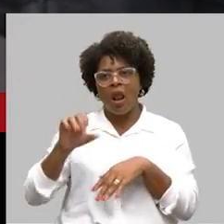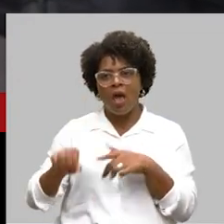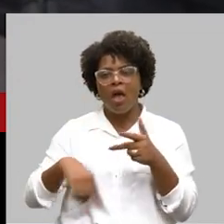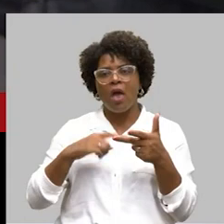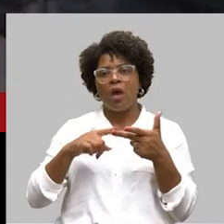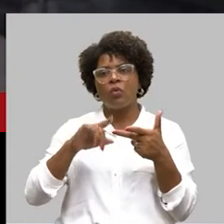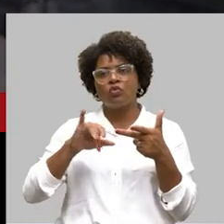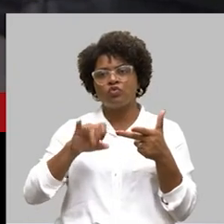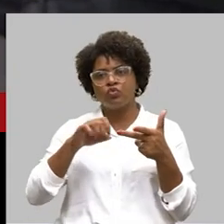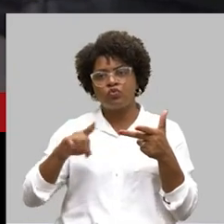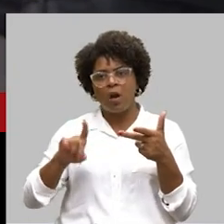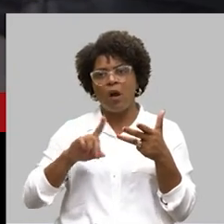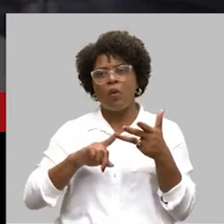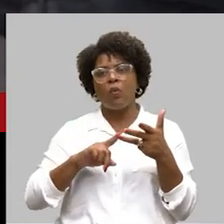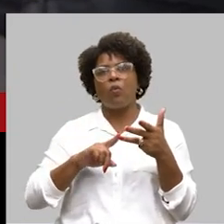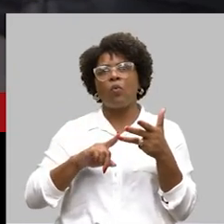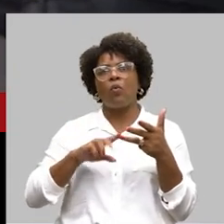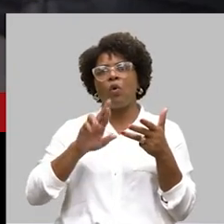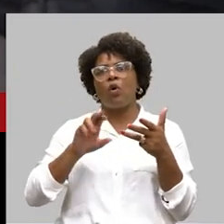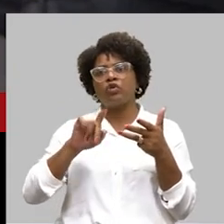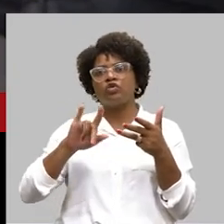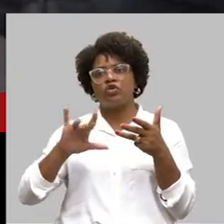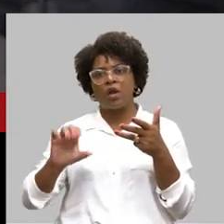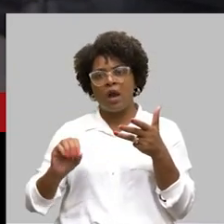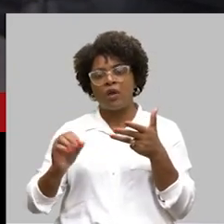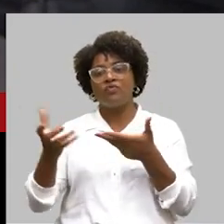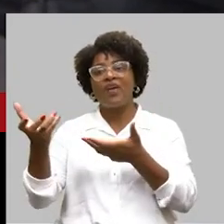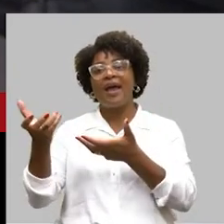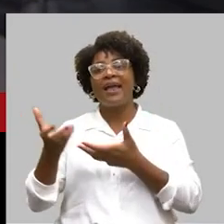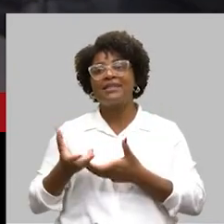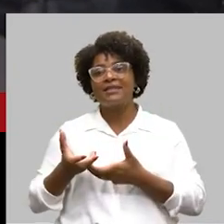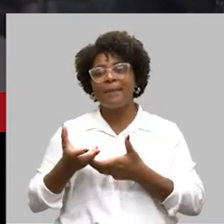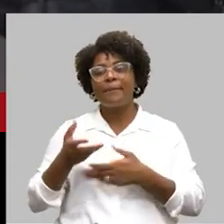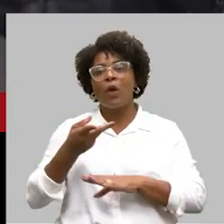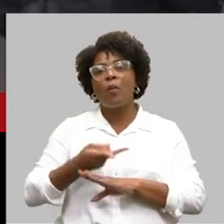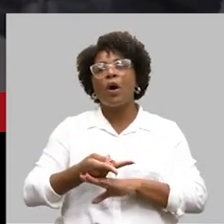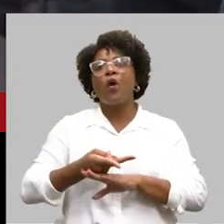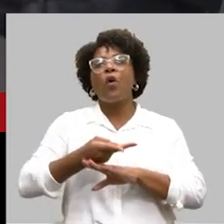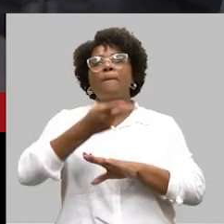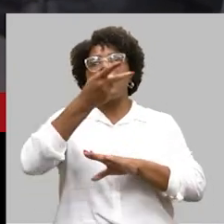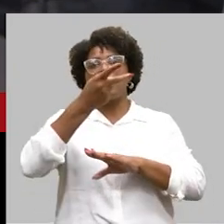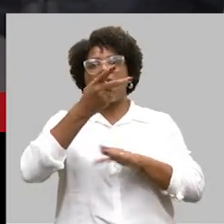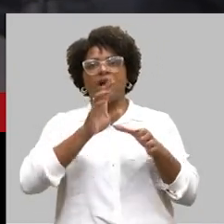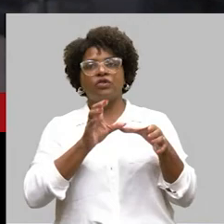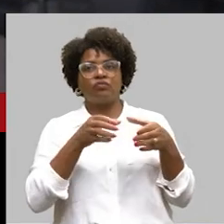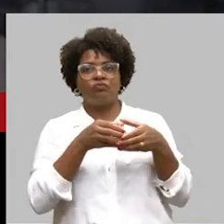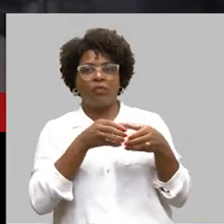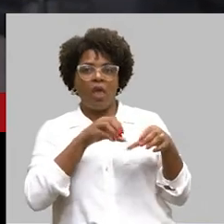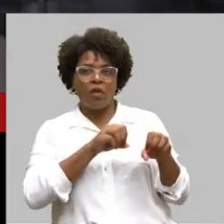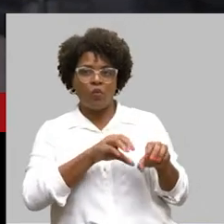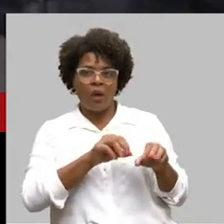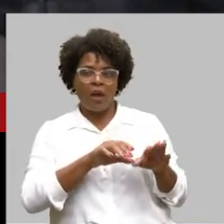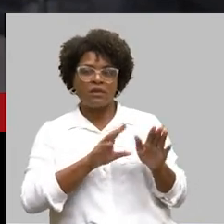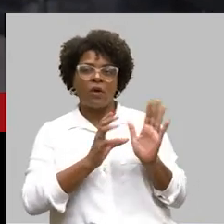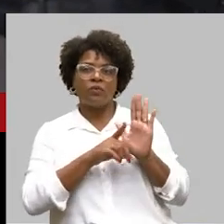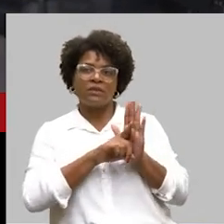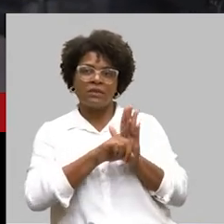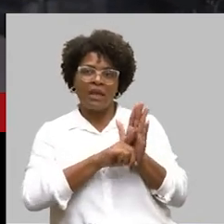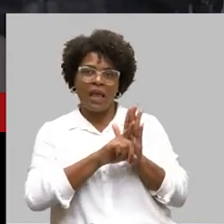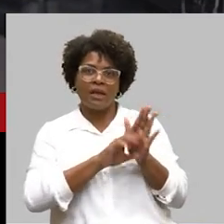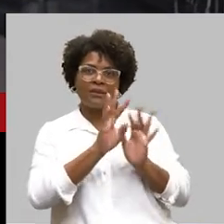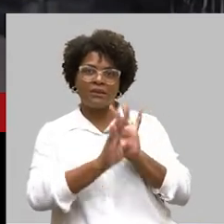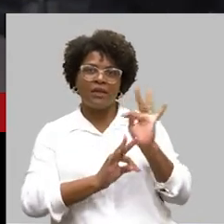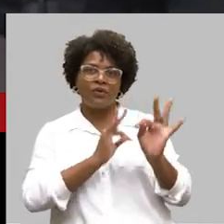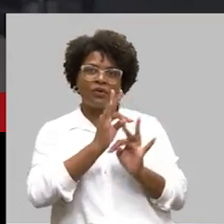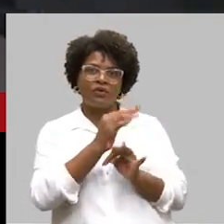Correia receberem uma homenagem da comissão de Educação Ciência e Tecnologia dessa casa pelos 10 anos da Escola família